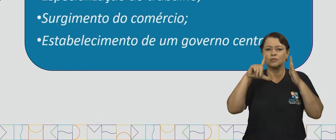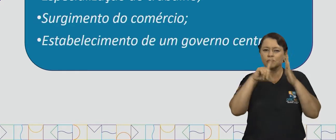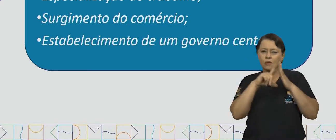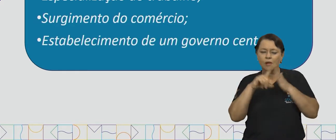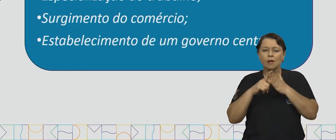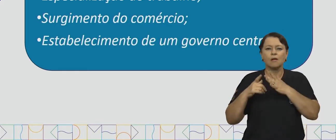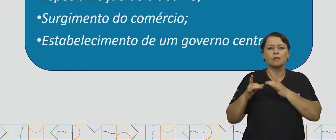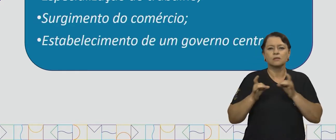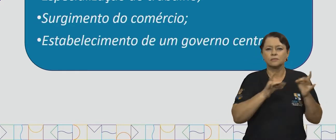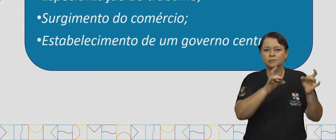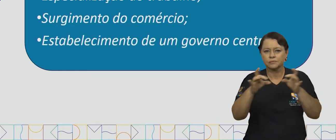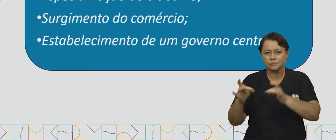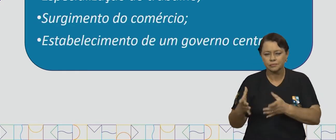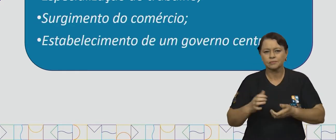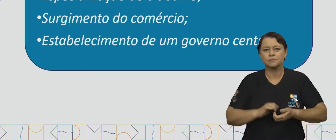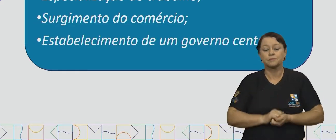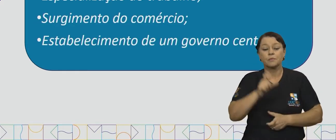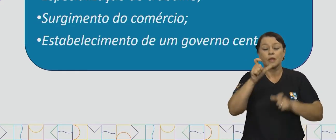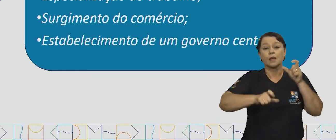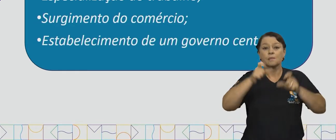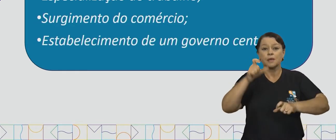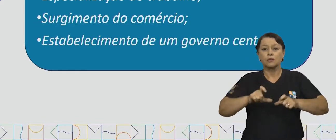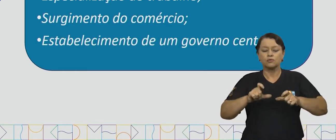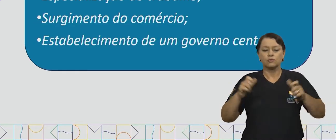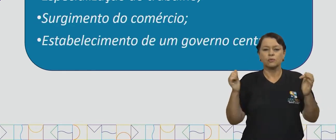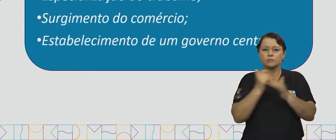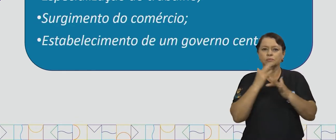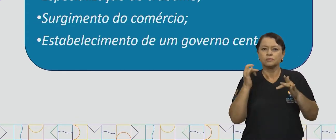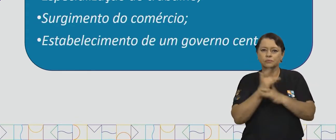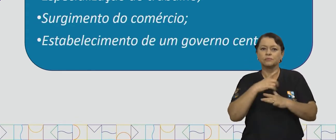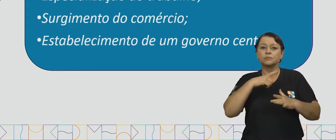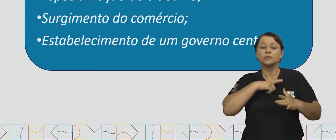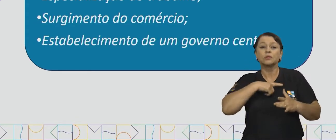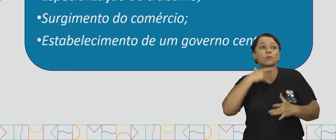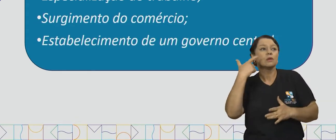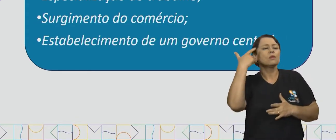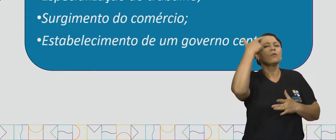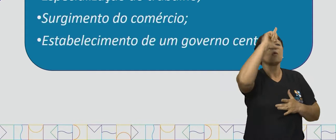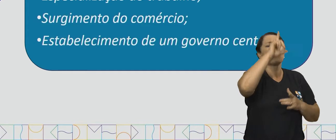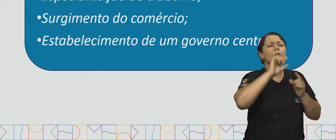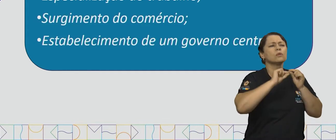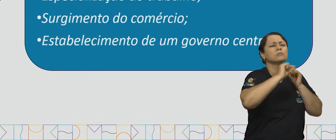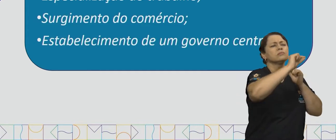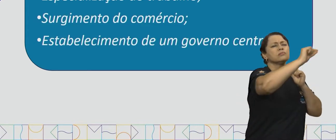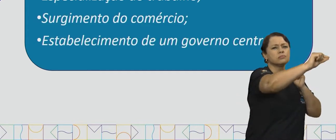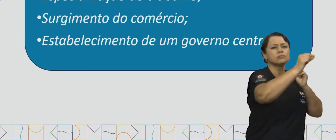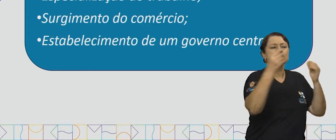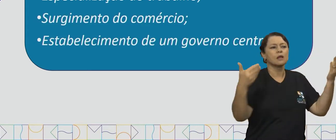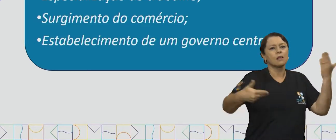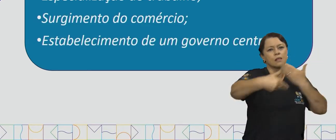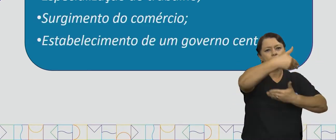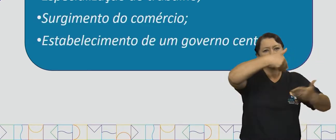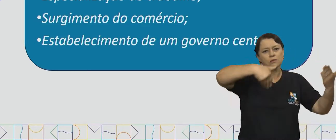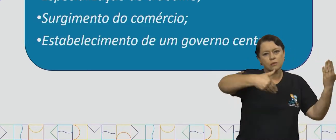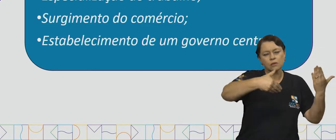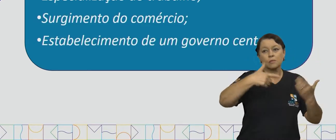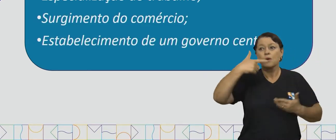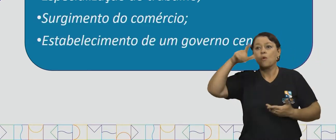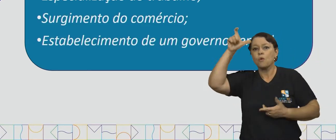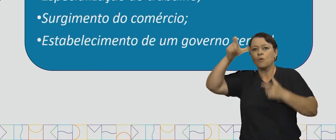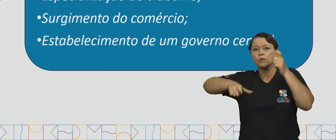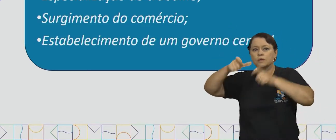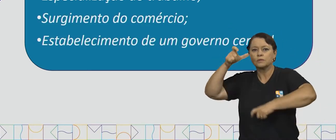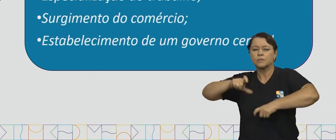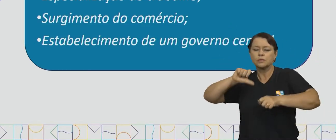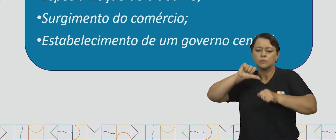Eventualmente, pessoas de uma dada vila começaram a comercializar com outras vilas. Outras pessoas tornaram-se soldados,